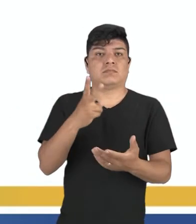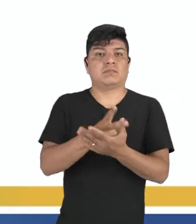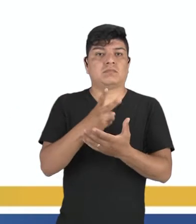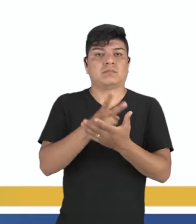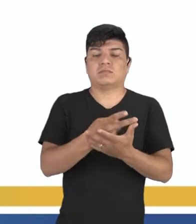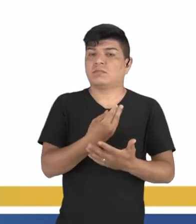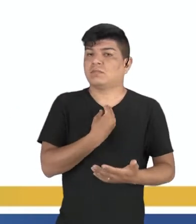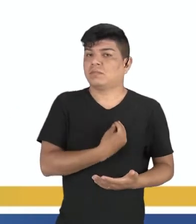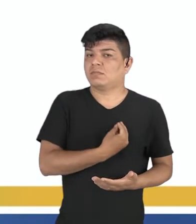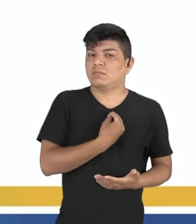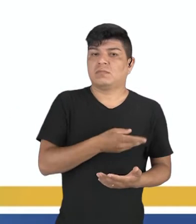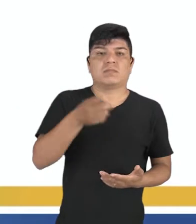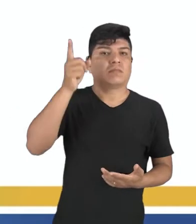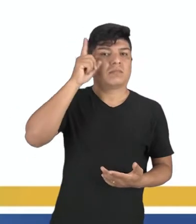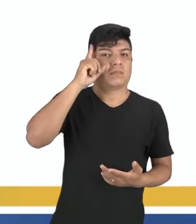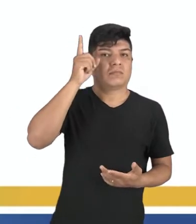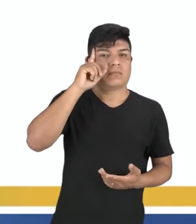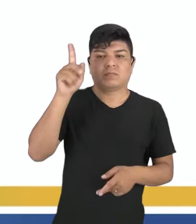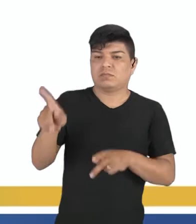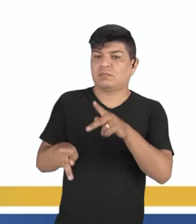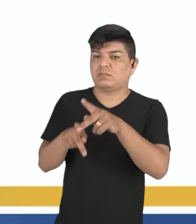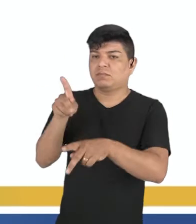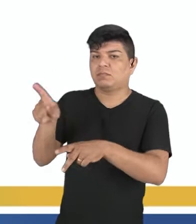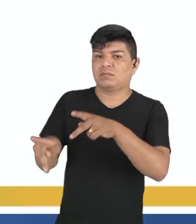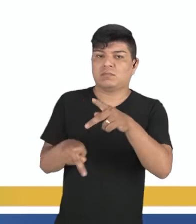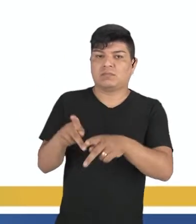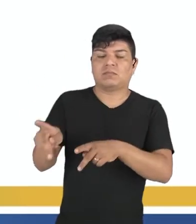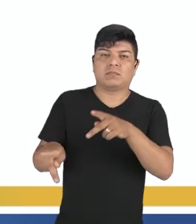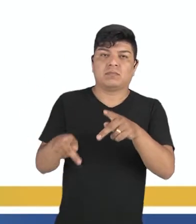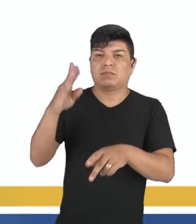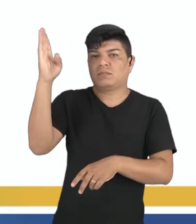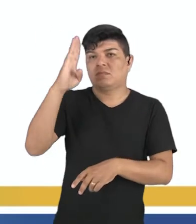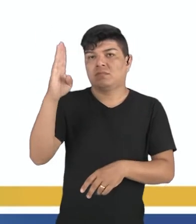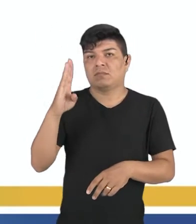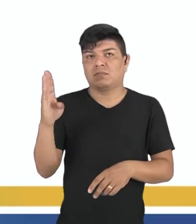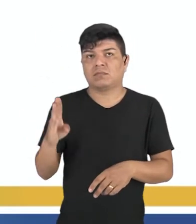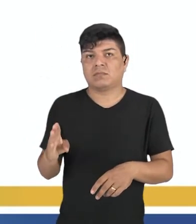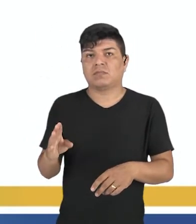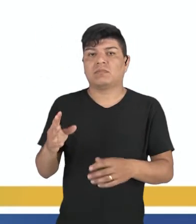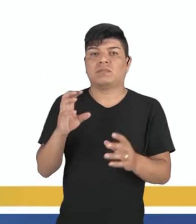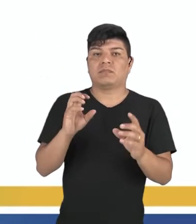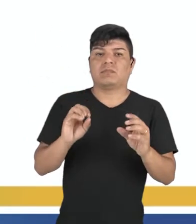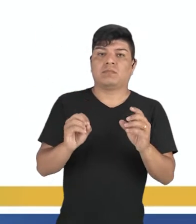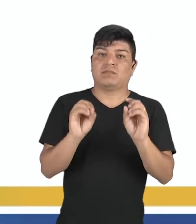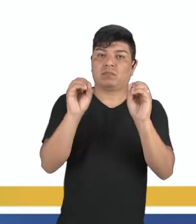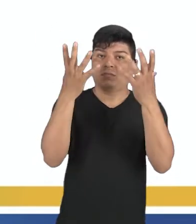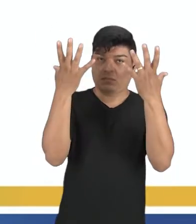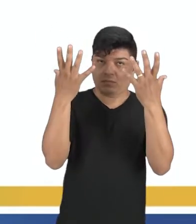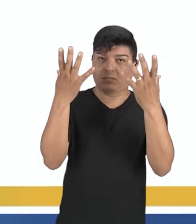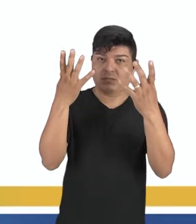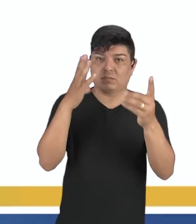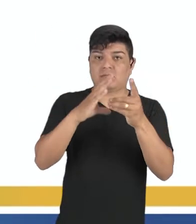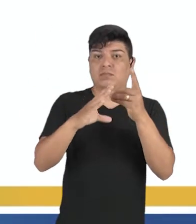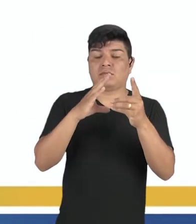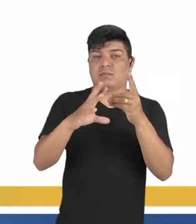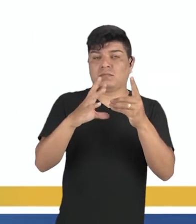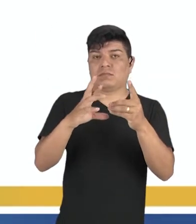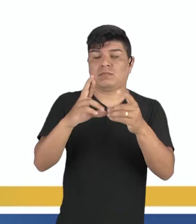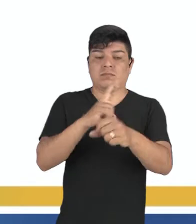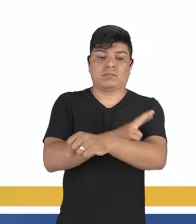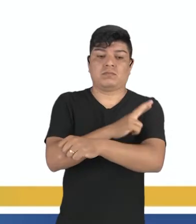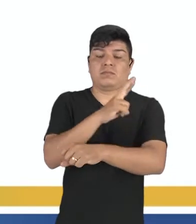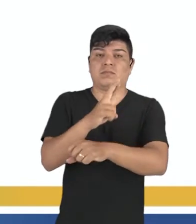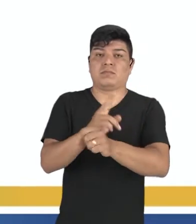esteve presente na rotina das populações nativas do Brasil, em rituais e festas religiosas antes